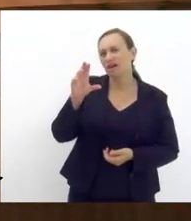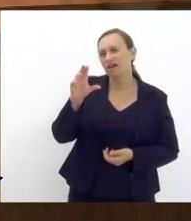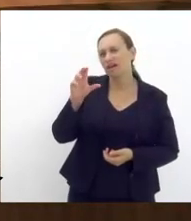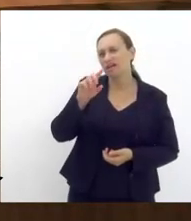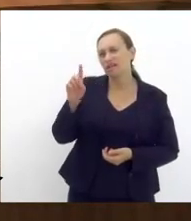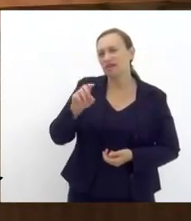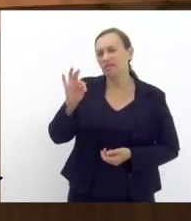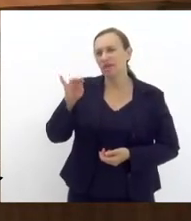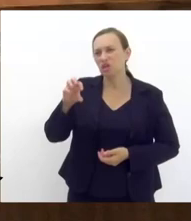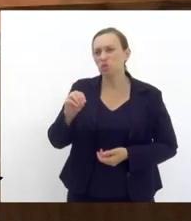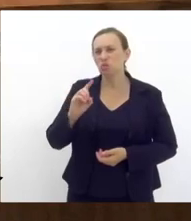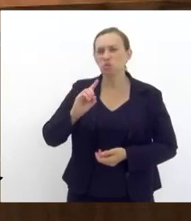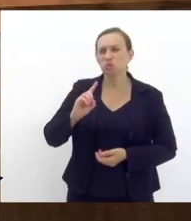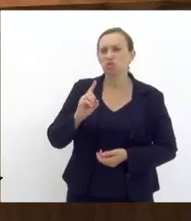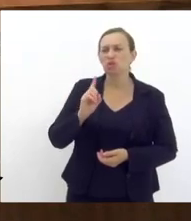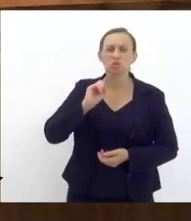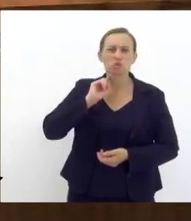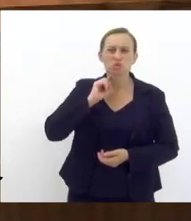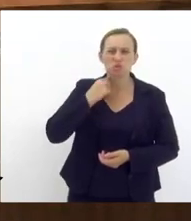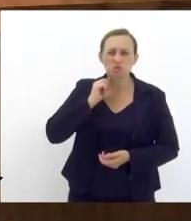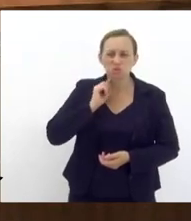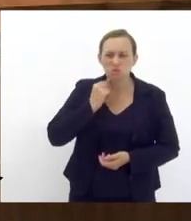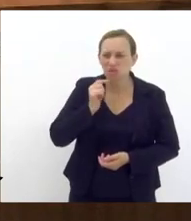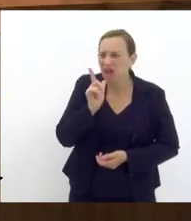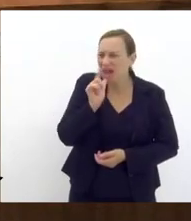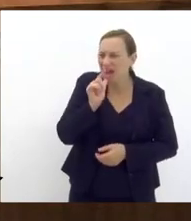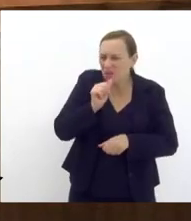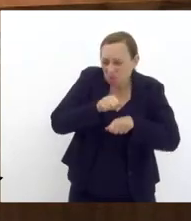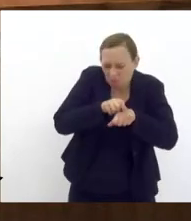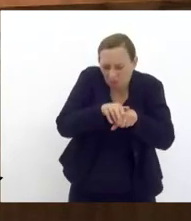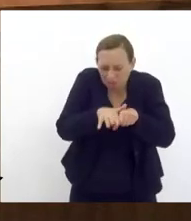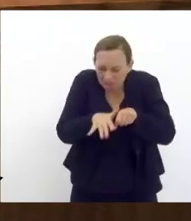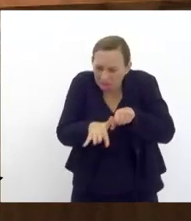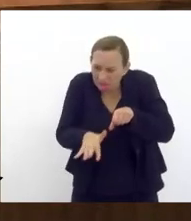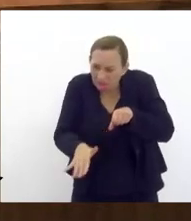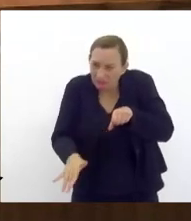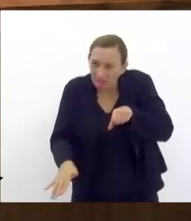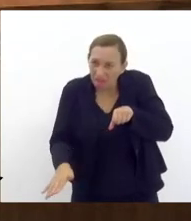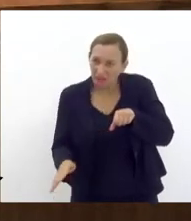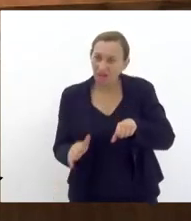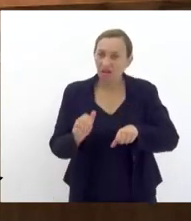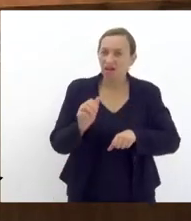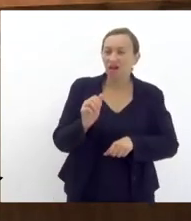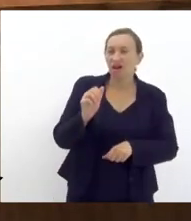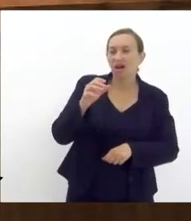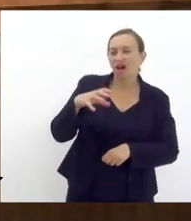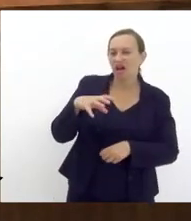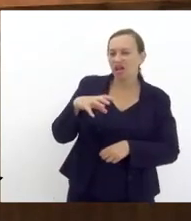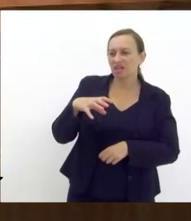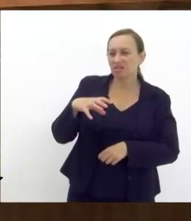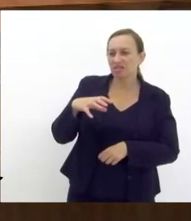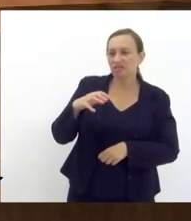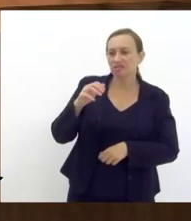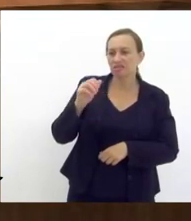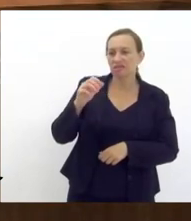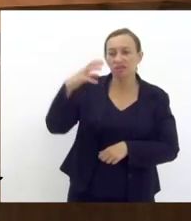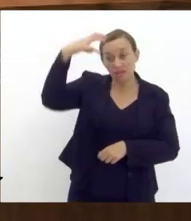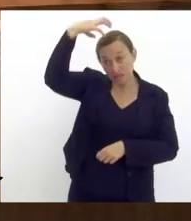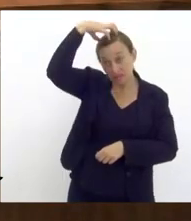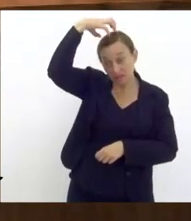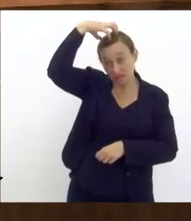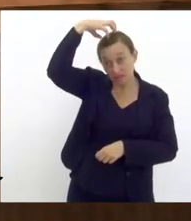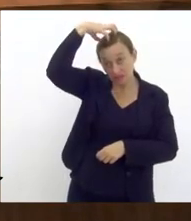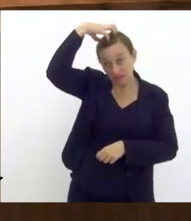contaminada de 90 litros de água contaminada na usina de Angra da eletronuclear no dia